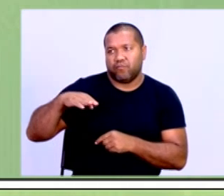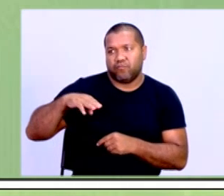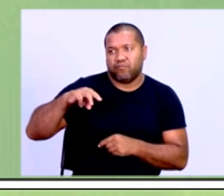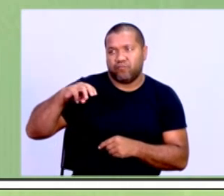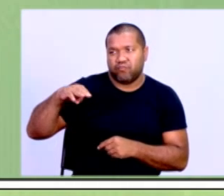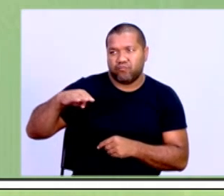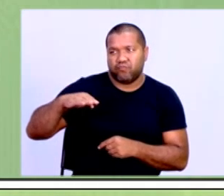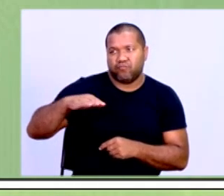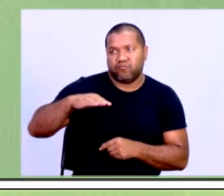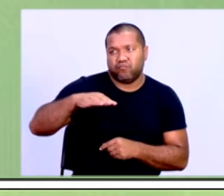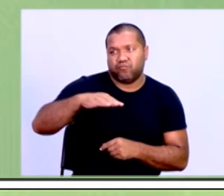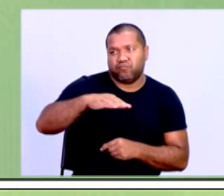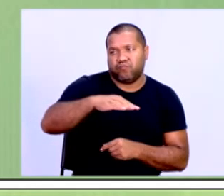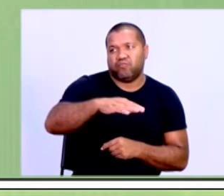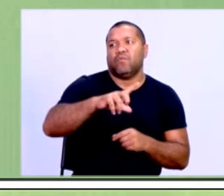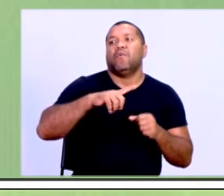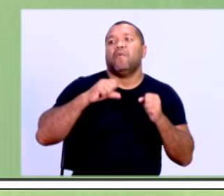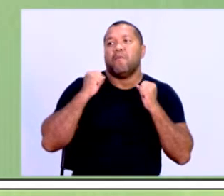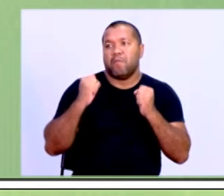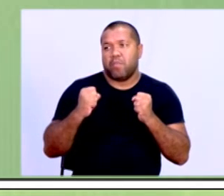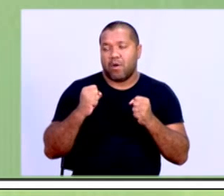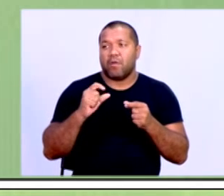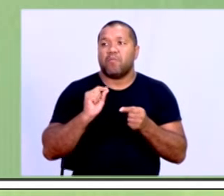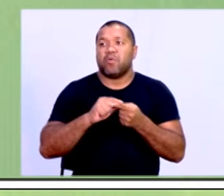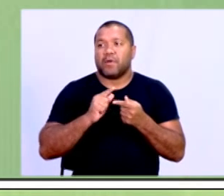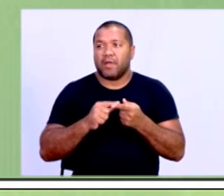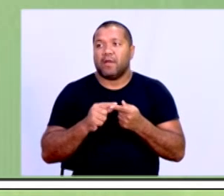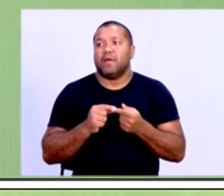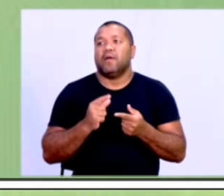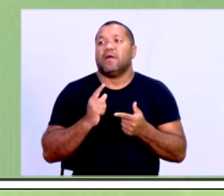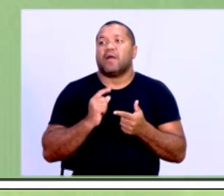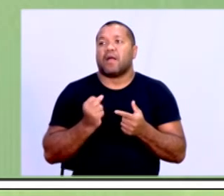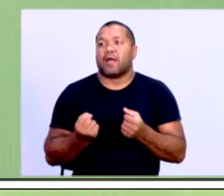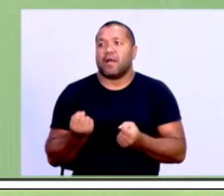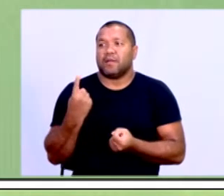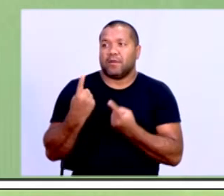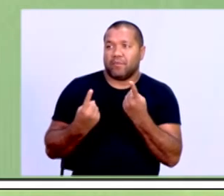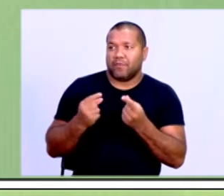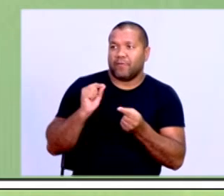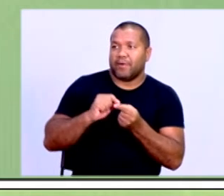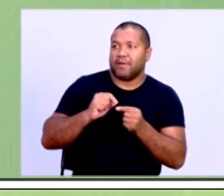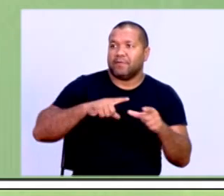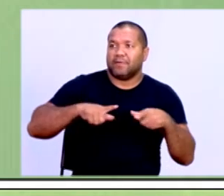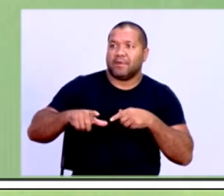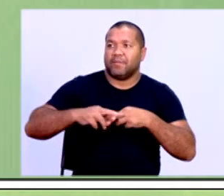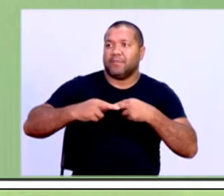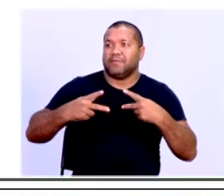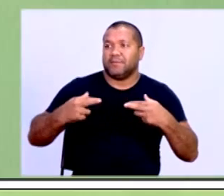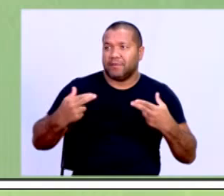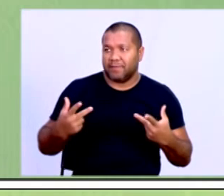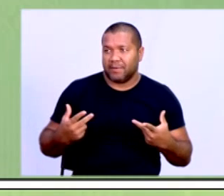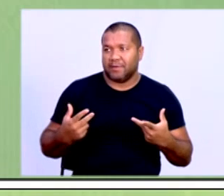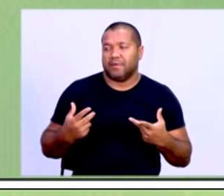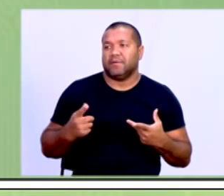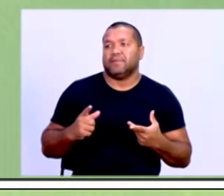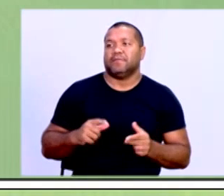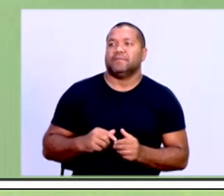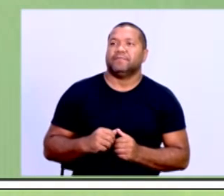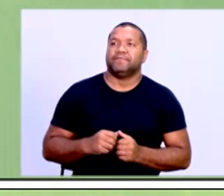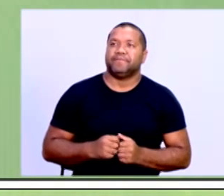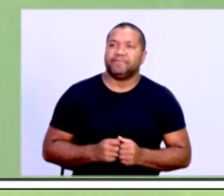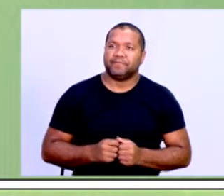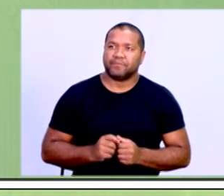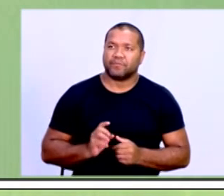Foram as operações que eu atribuí para os meus objetos. Vamos passar para o próximo